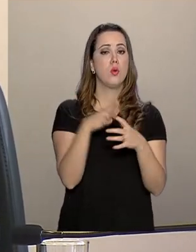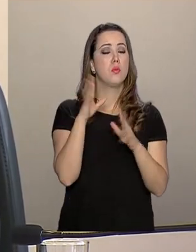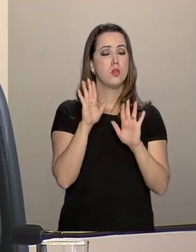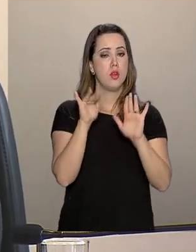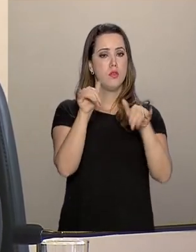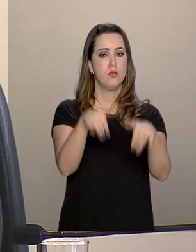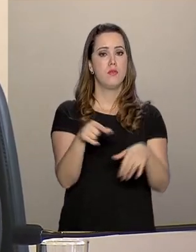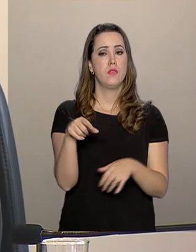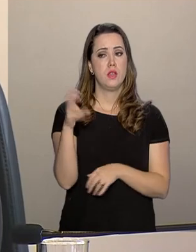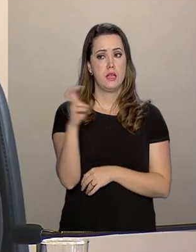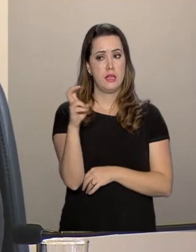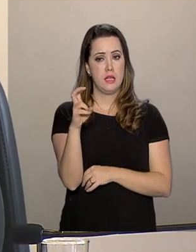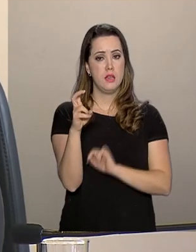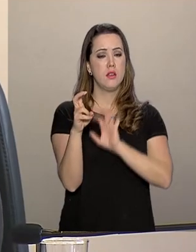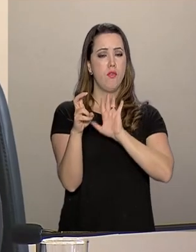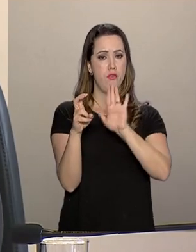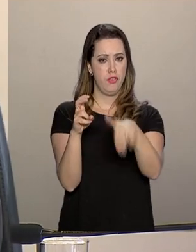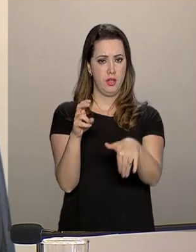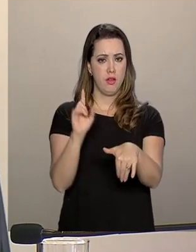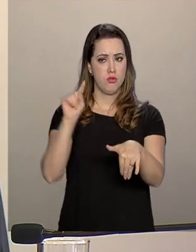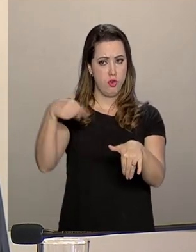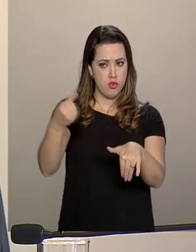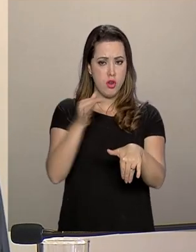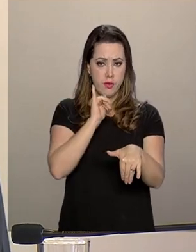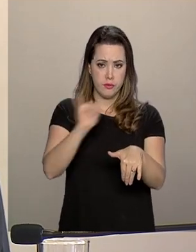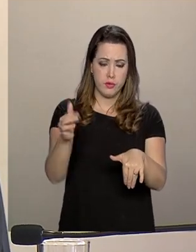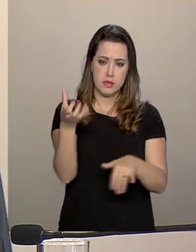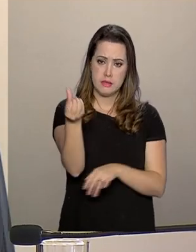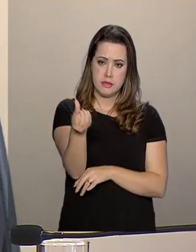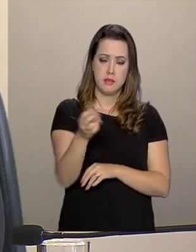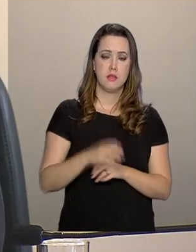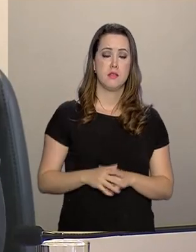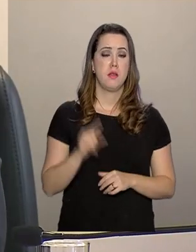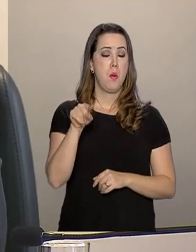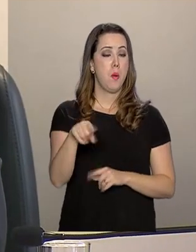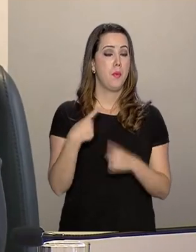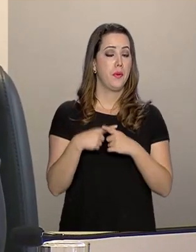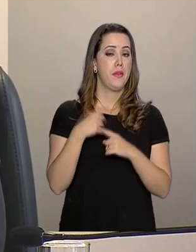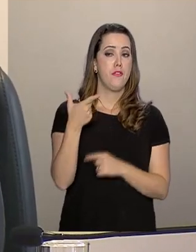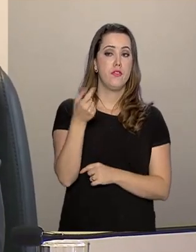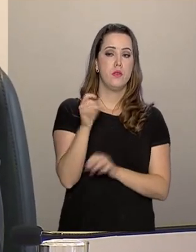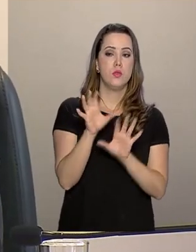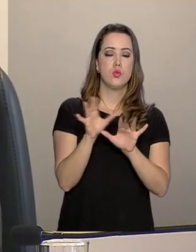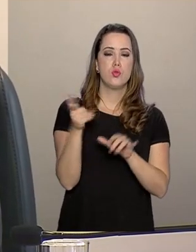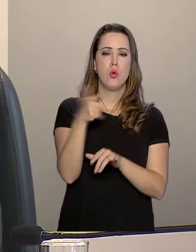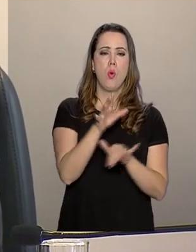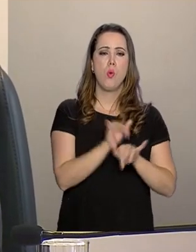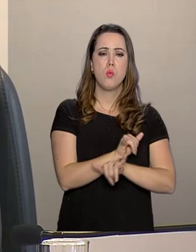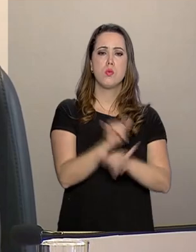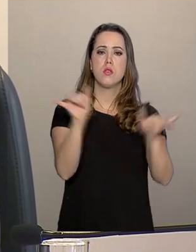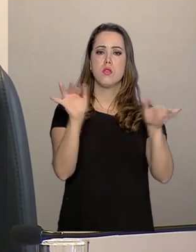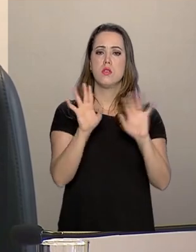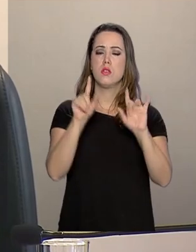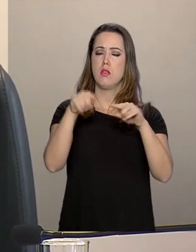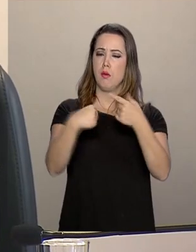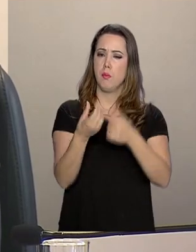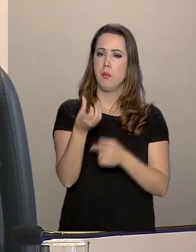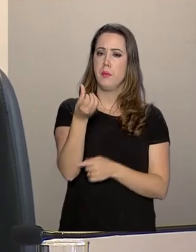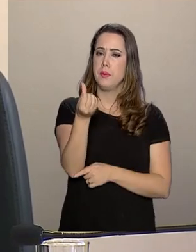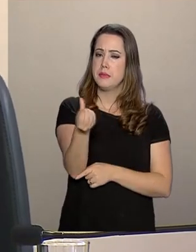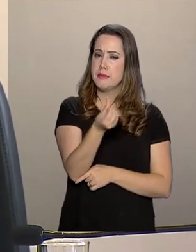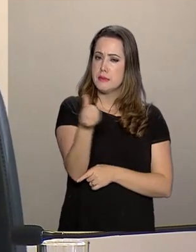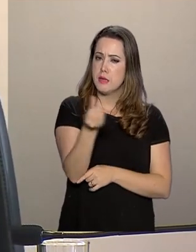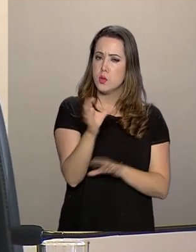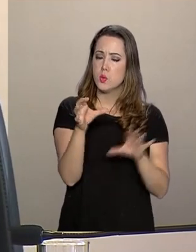conclua a quinta né com mais eh 20 aeroportos e por fim terminando a sexta rodada a gente faz a